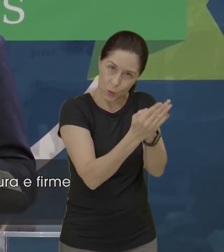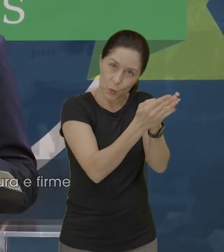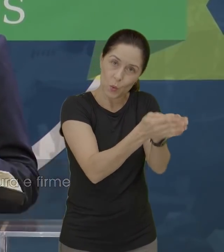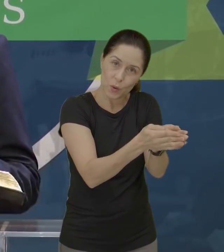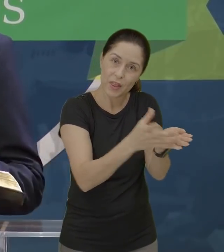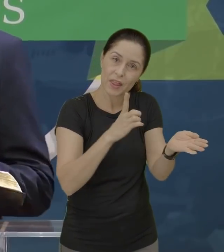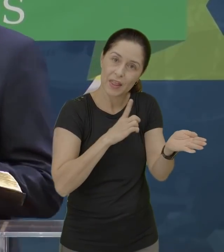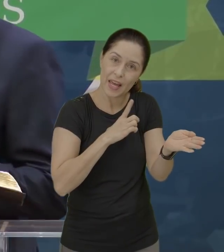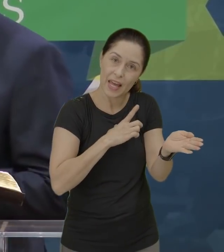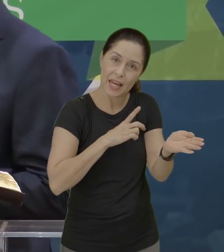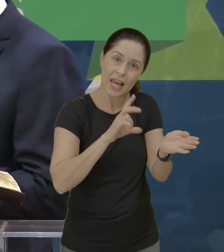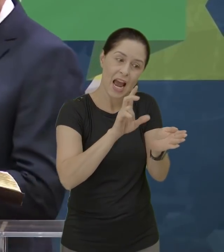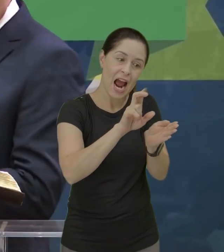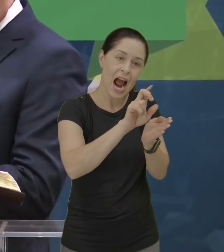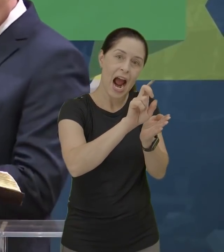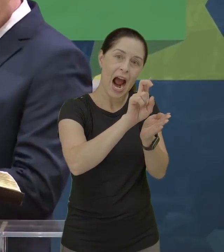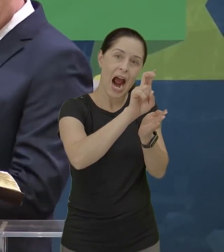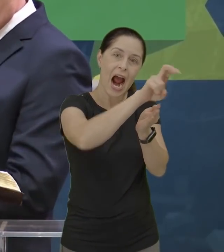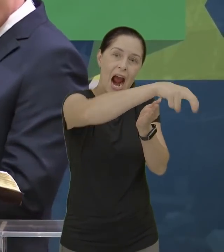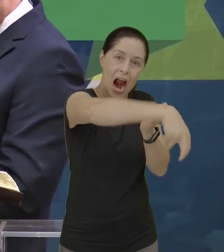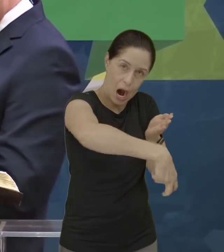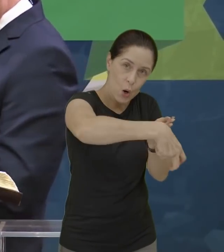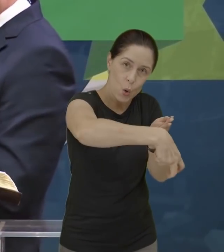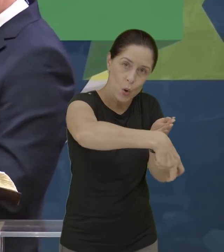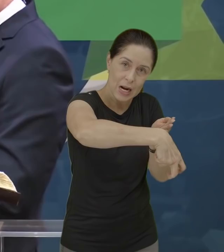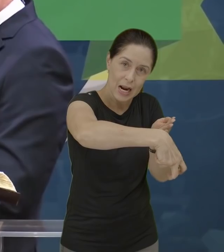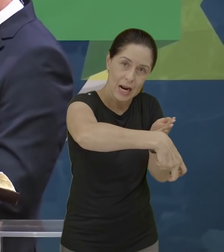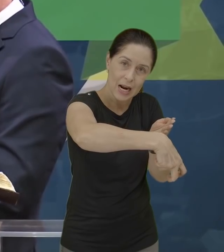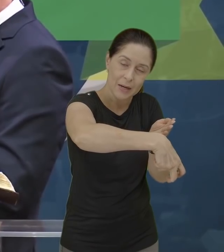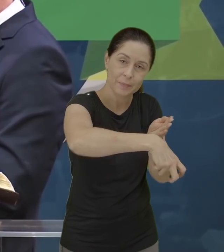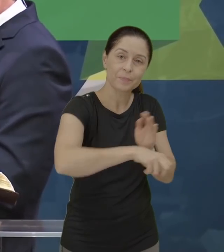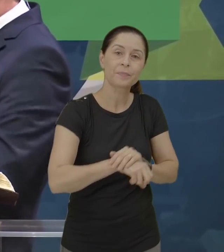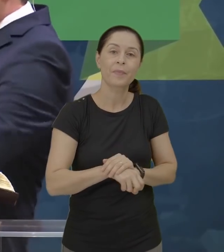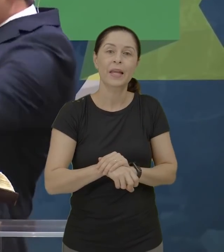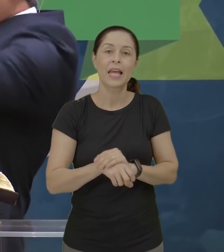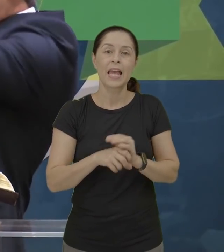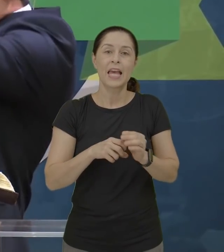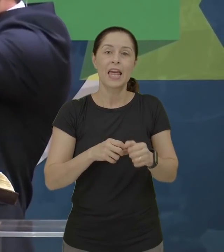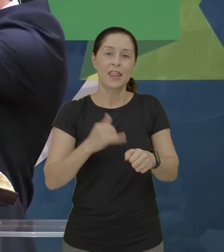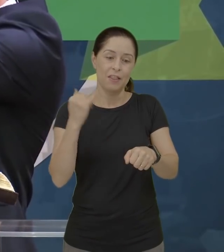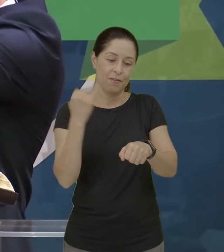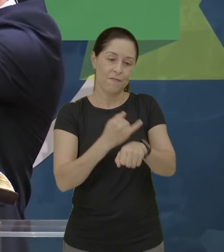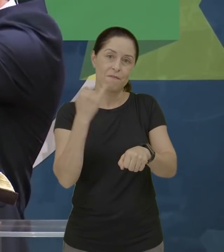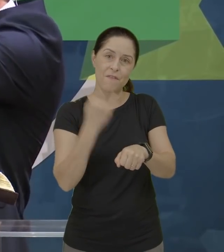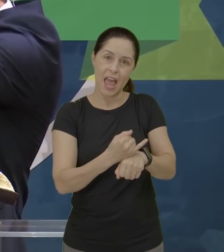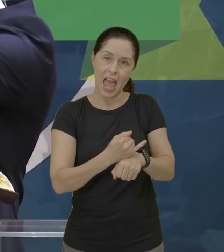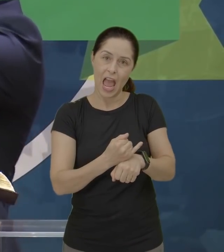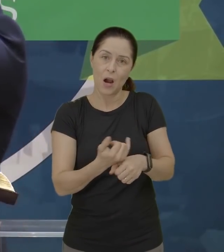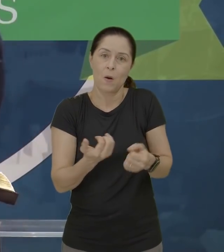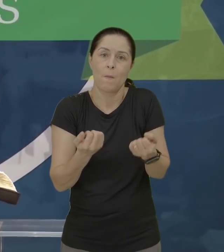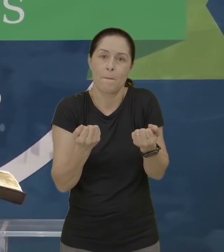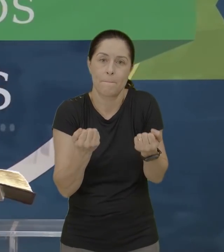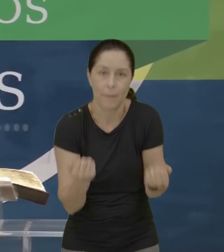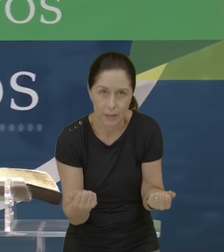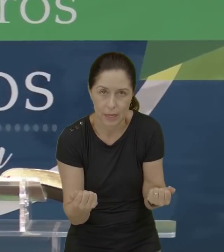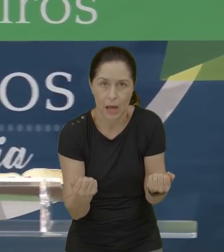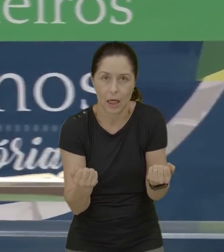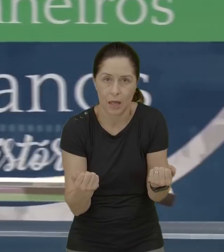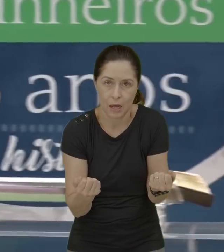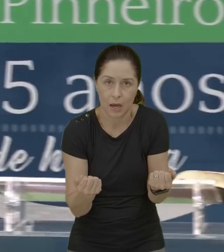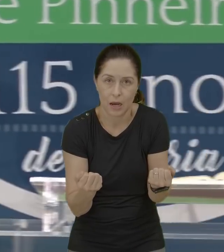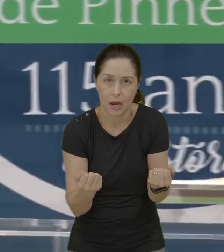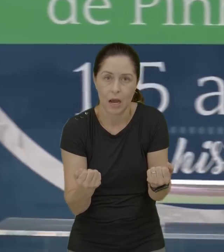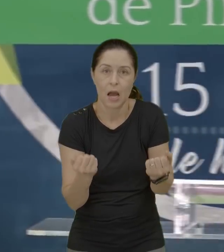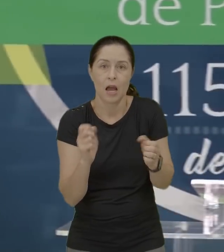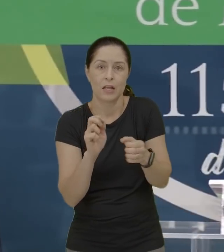certo? Então, é uma coisa de ferro, pesada, que se lança. Por ser pesada, ela